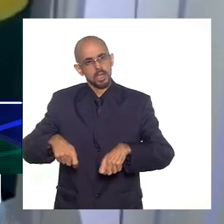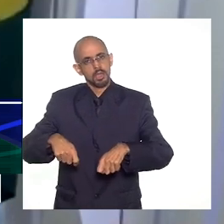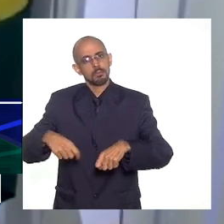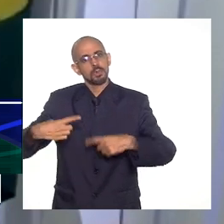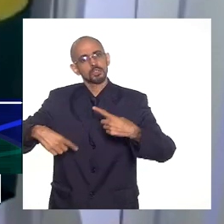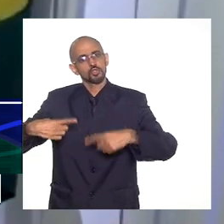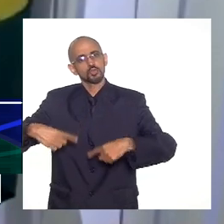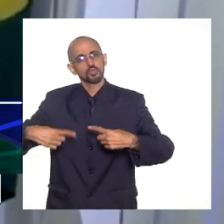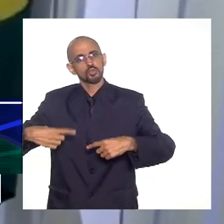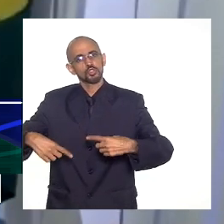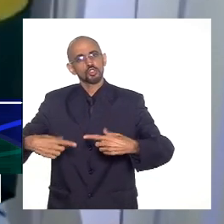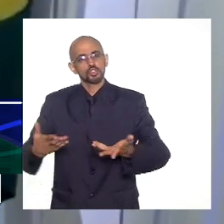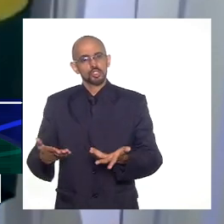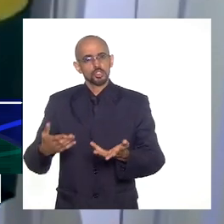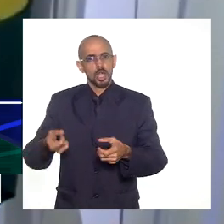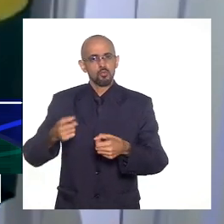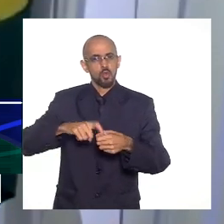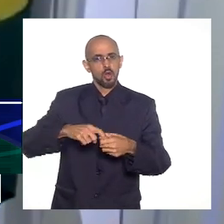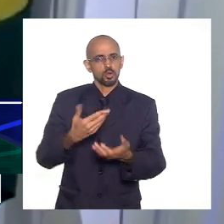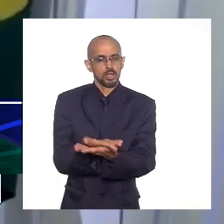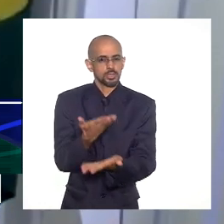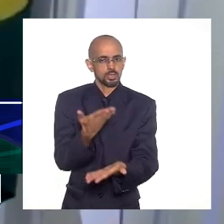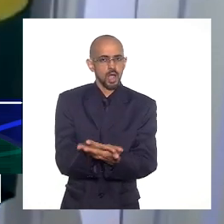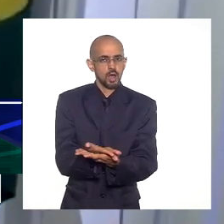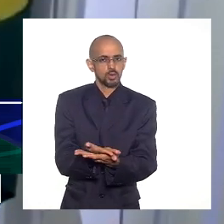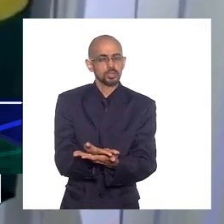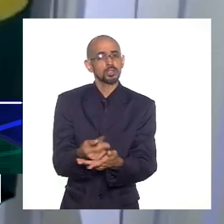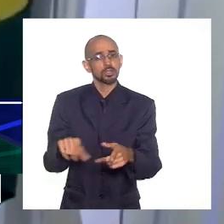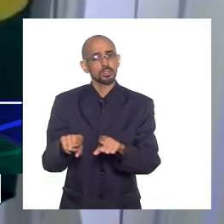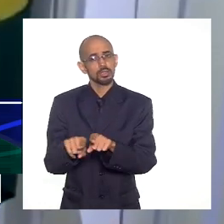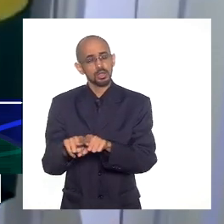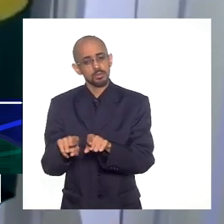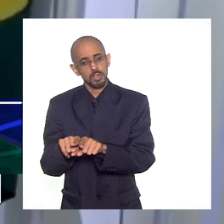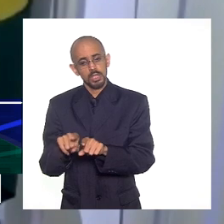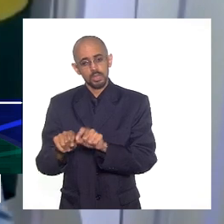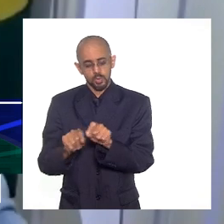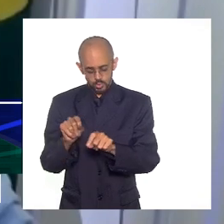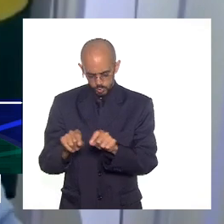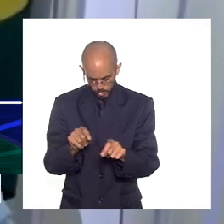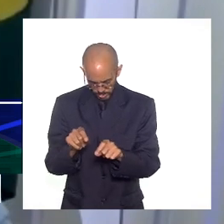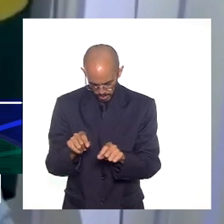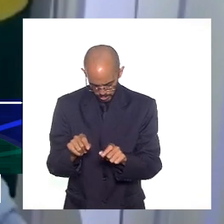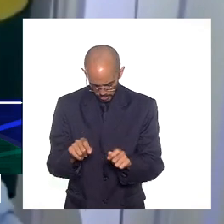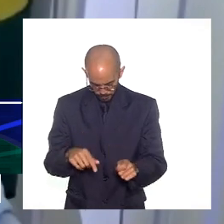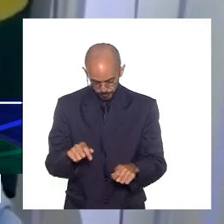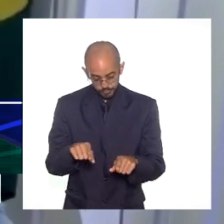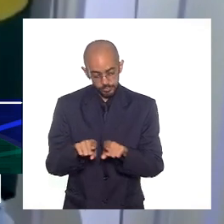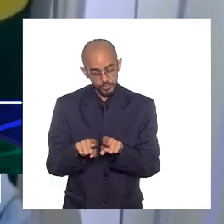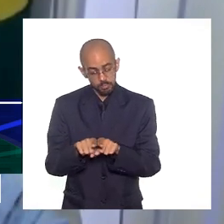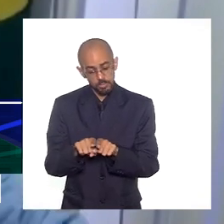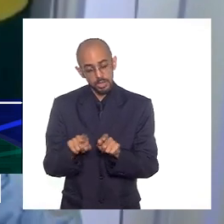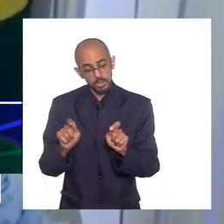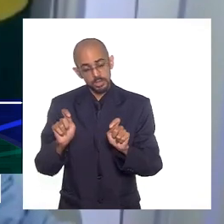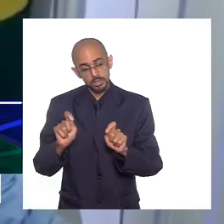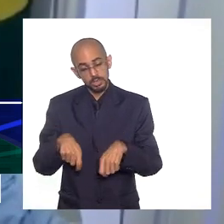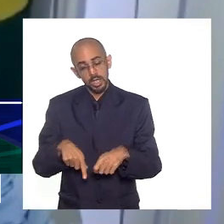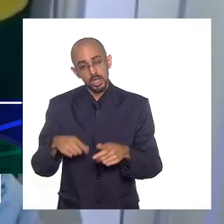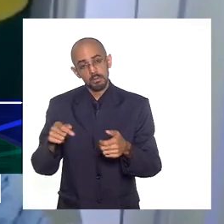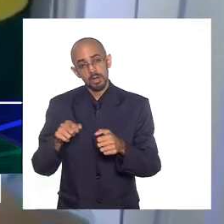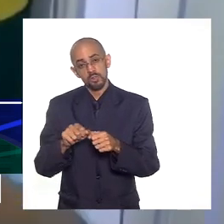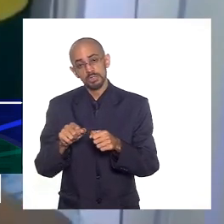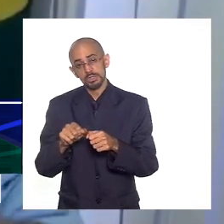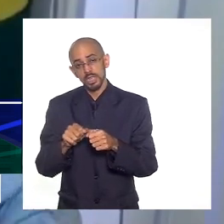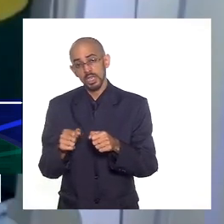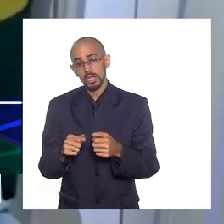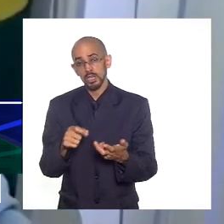discutir o retorno às aulas, e aí, nesses casos, na minha opinião, isso deve ser possível se atendidas duas